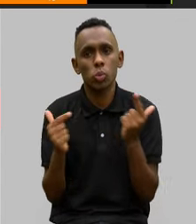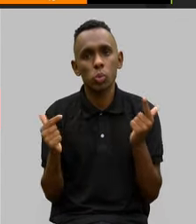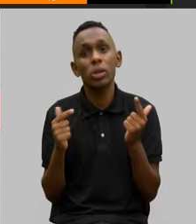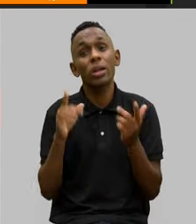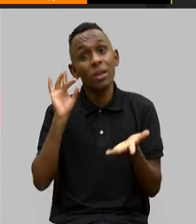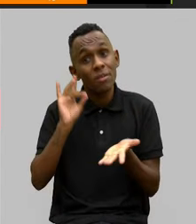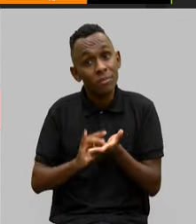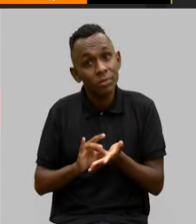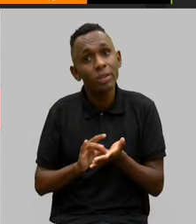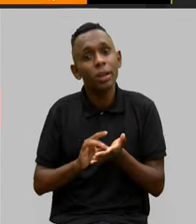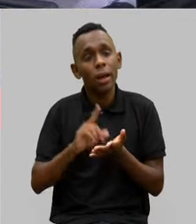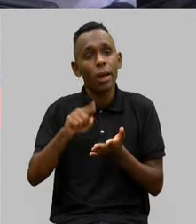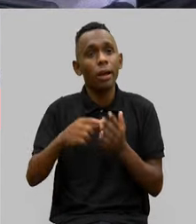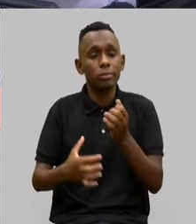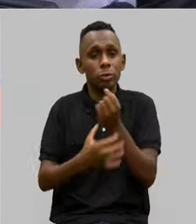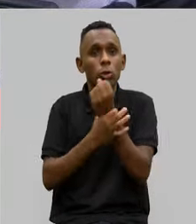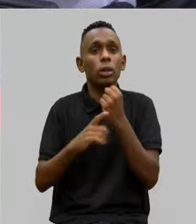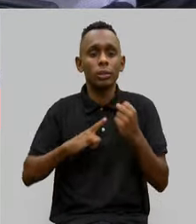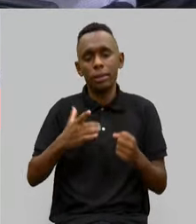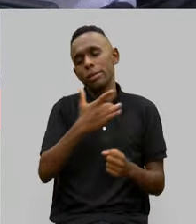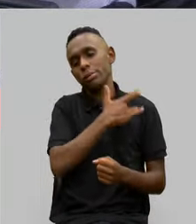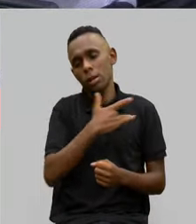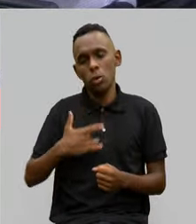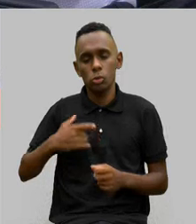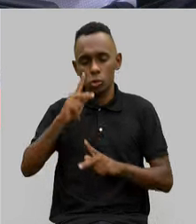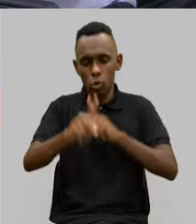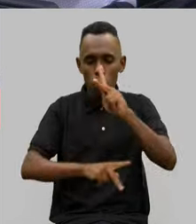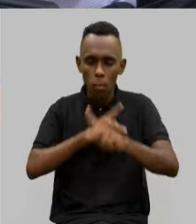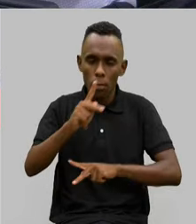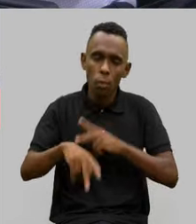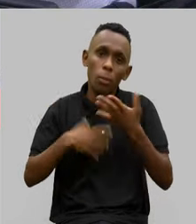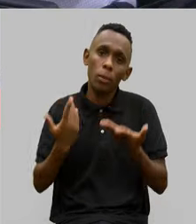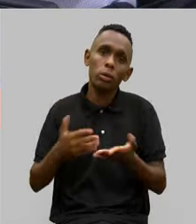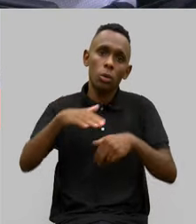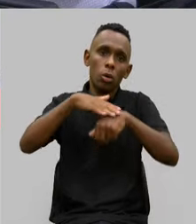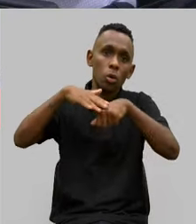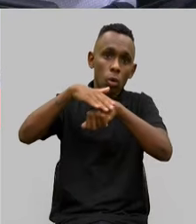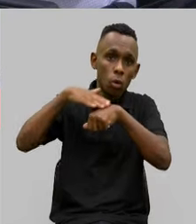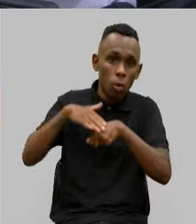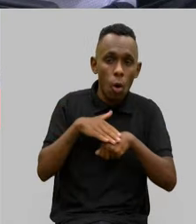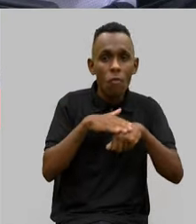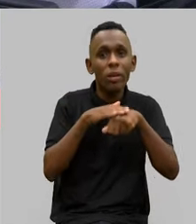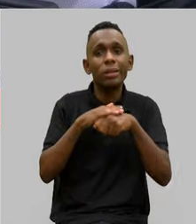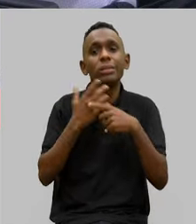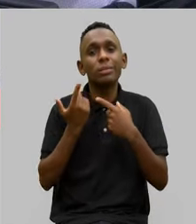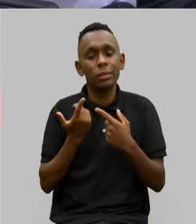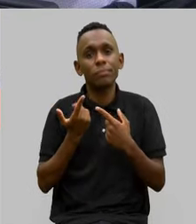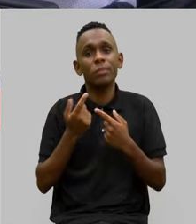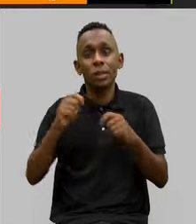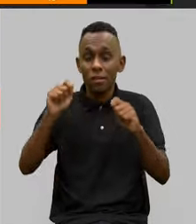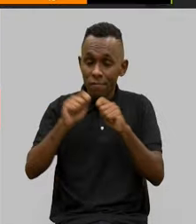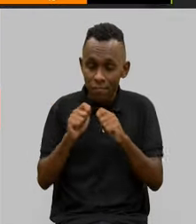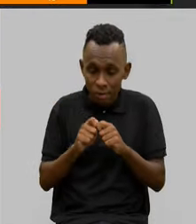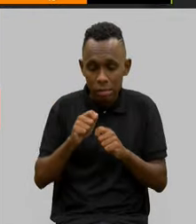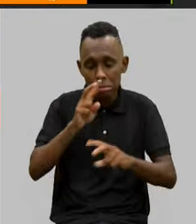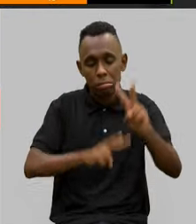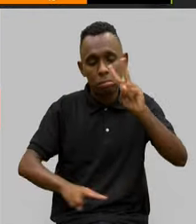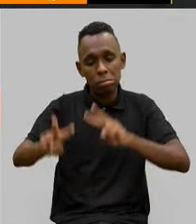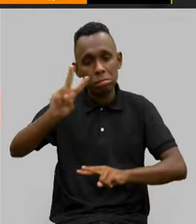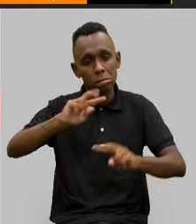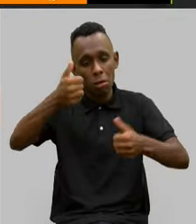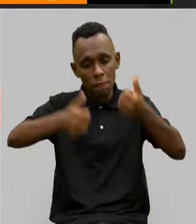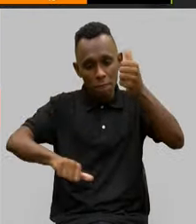verdade é para garantir a saúde pública Então foi uma conversa que além da gente est eh fazendo essa análise para